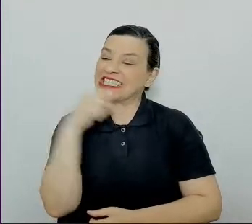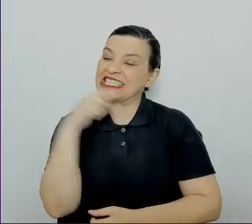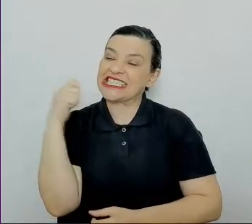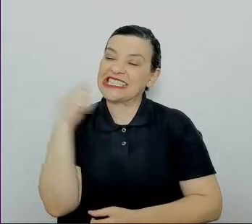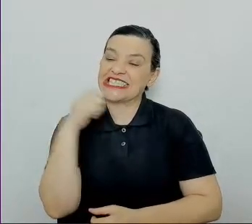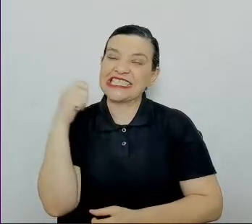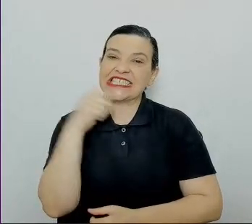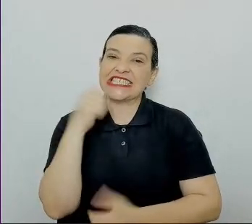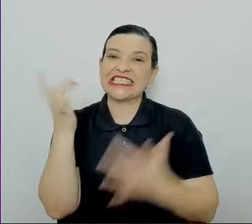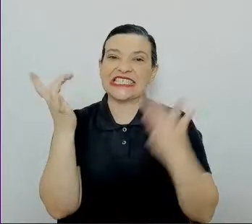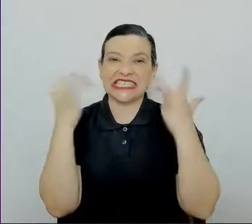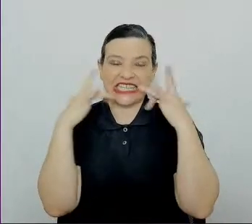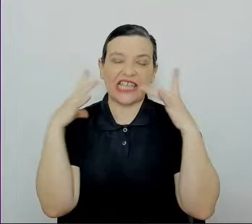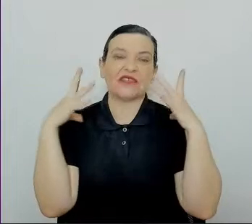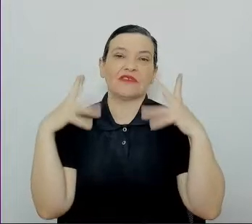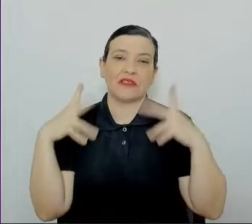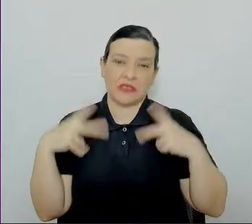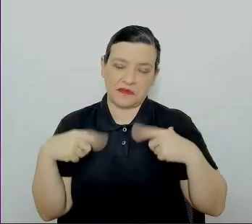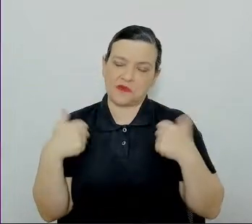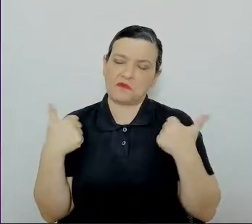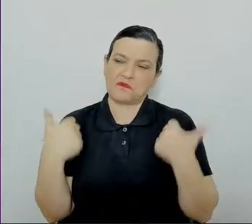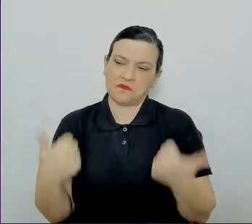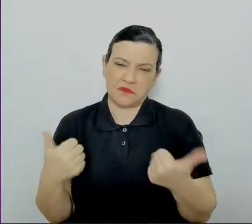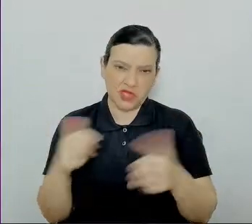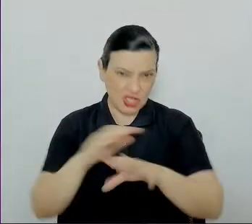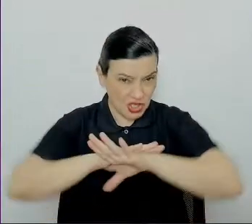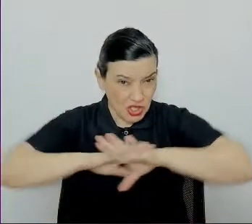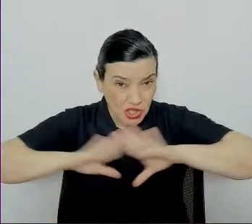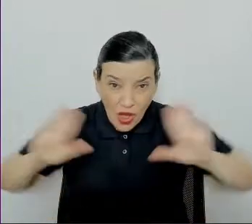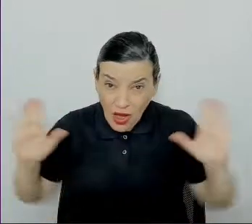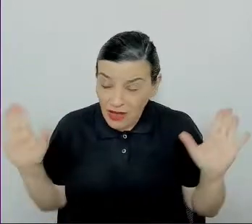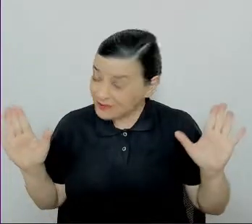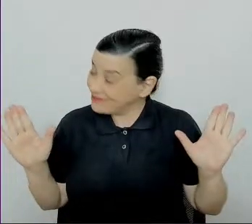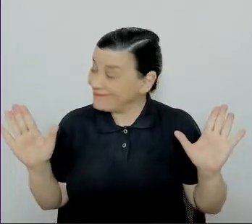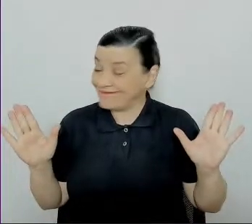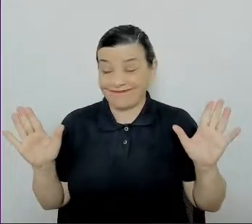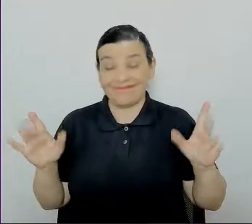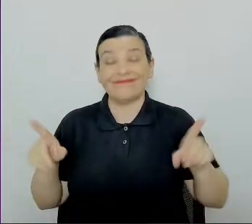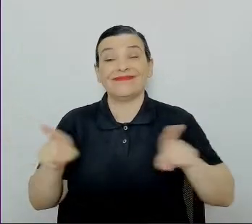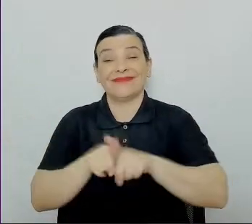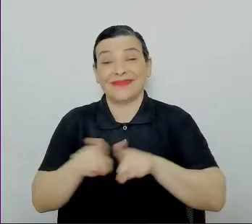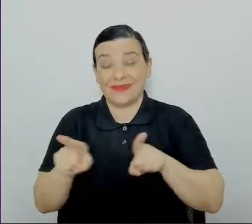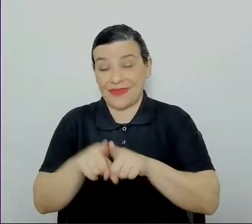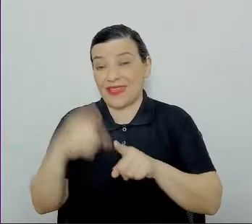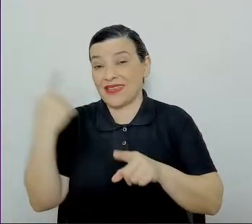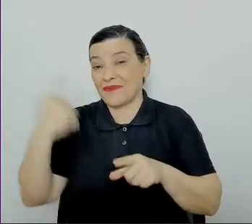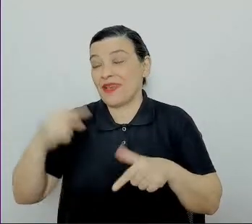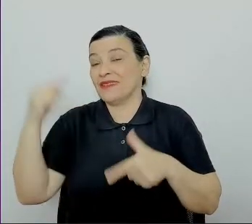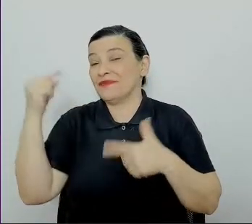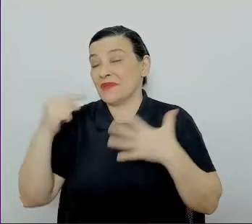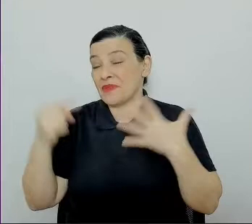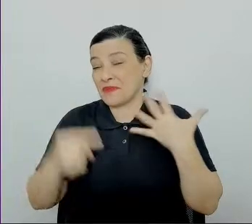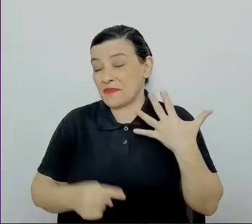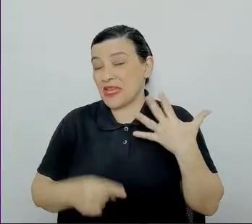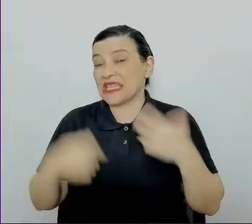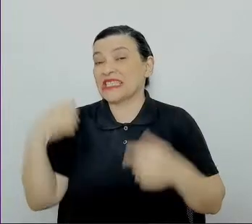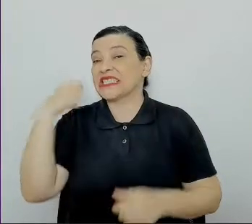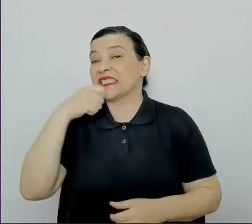limpas. Beleza, tudo bem, mas não é só isso. Tem outros aspectos que justificam a gente escovar dentes todo